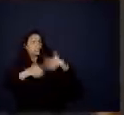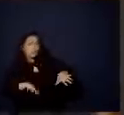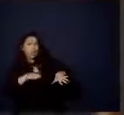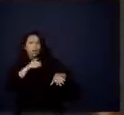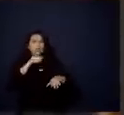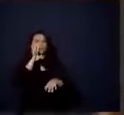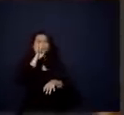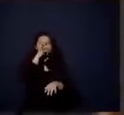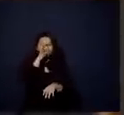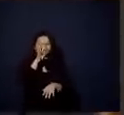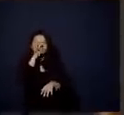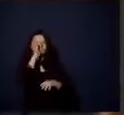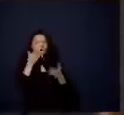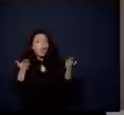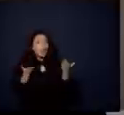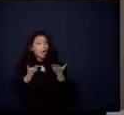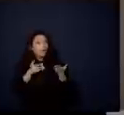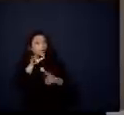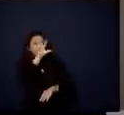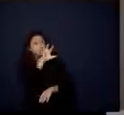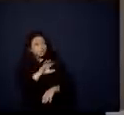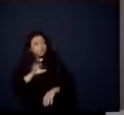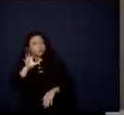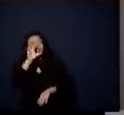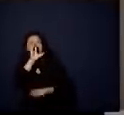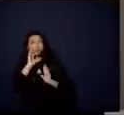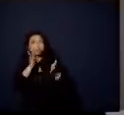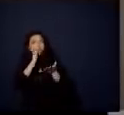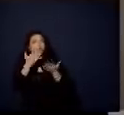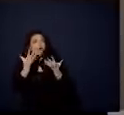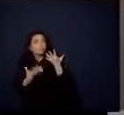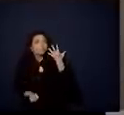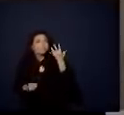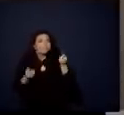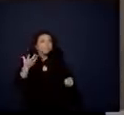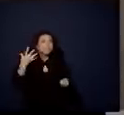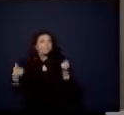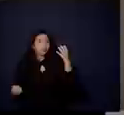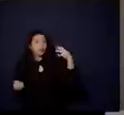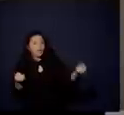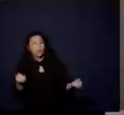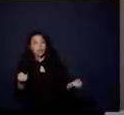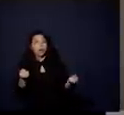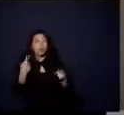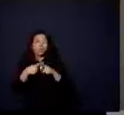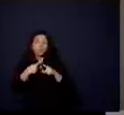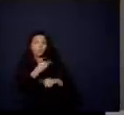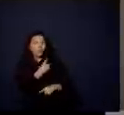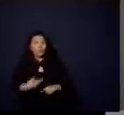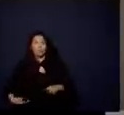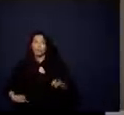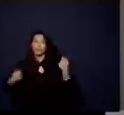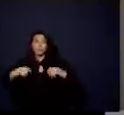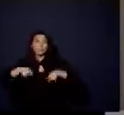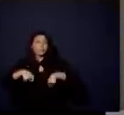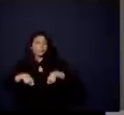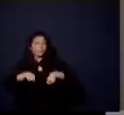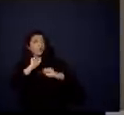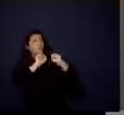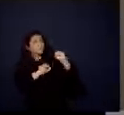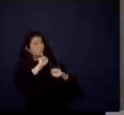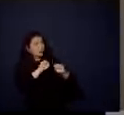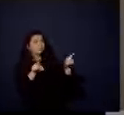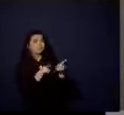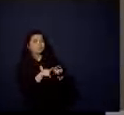importância da reforma tributária entendendo que ela é boa não só para as empresas mas para o próprio poder público Então esse é um dos motivos